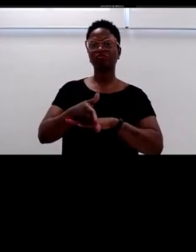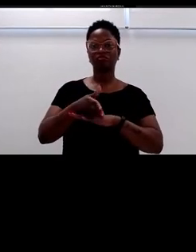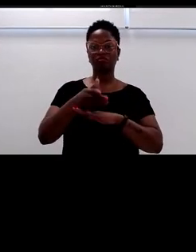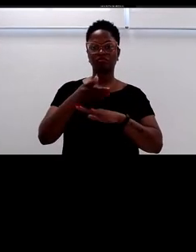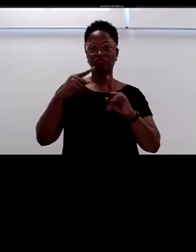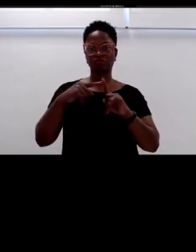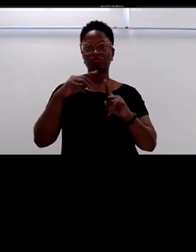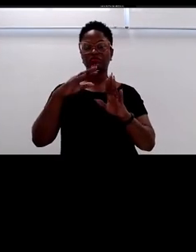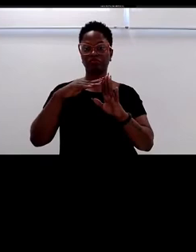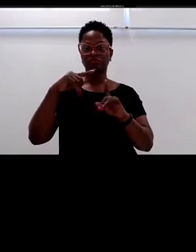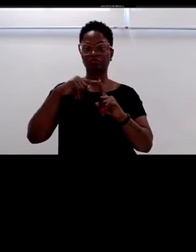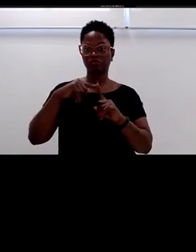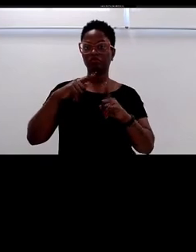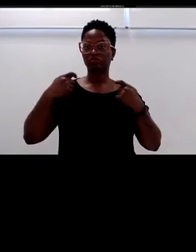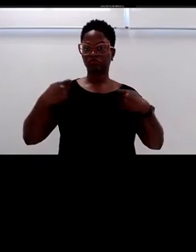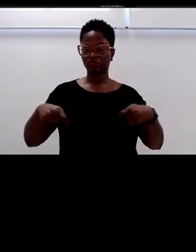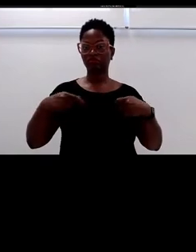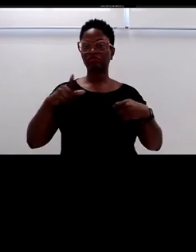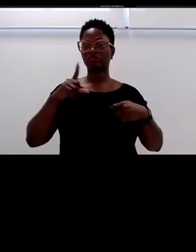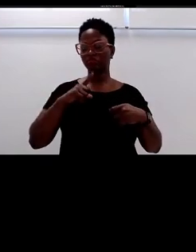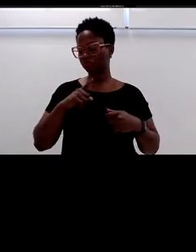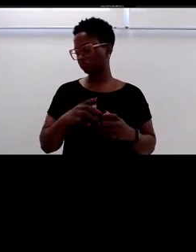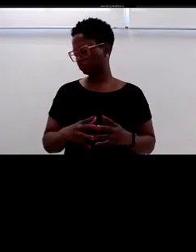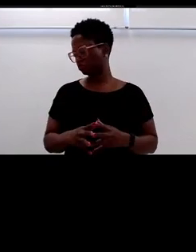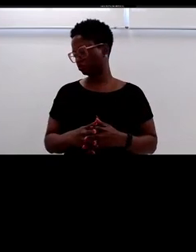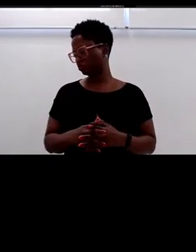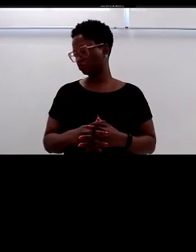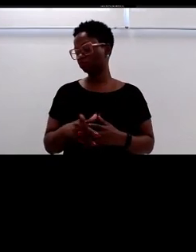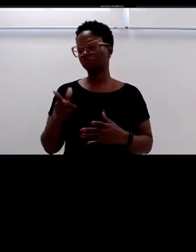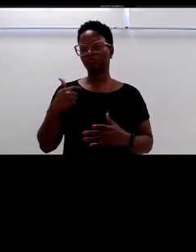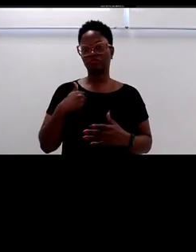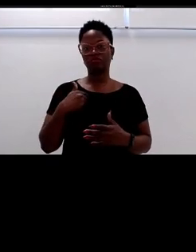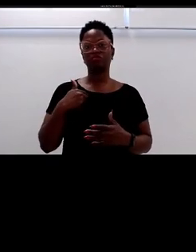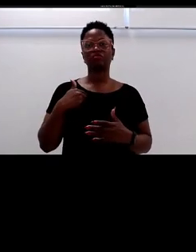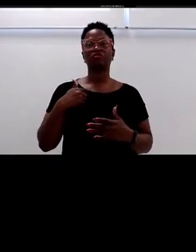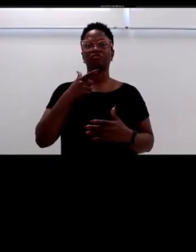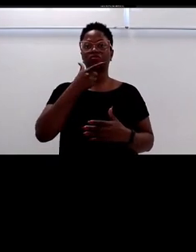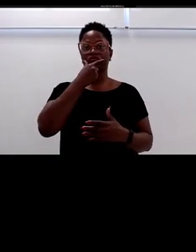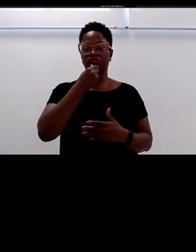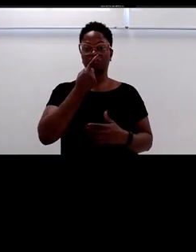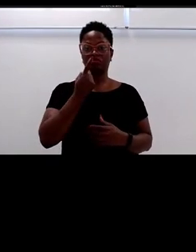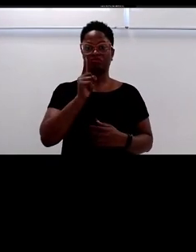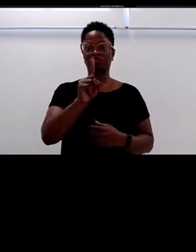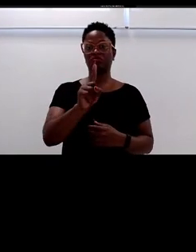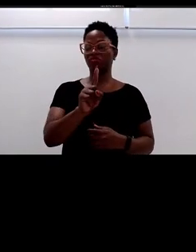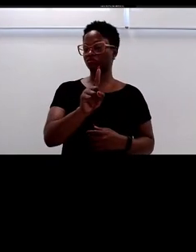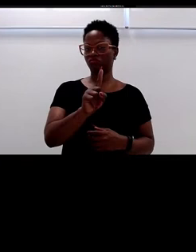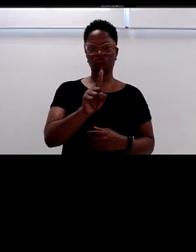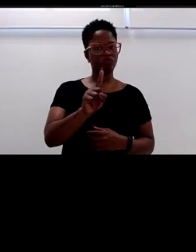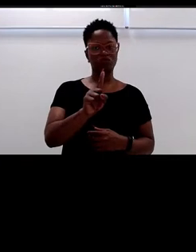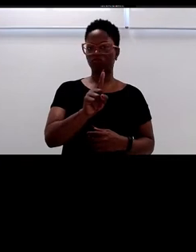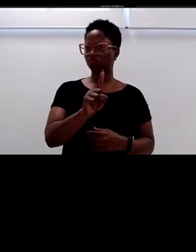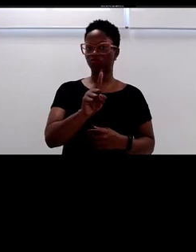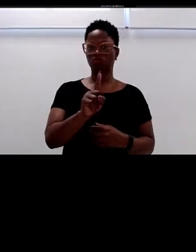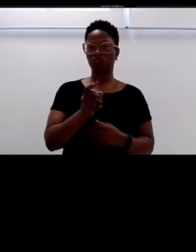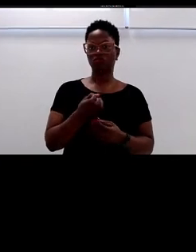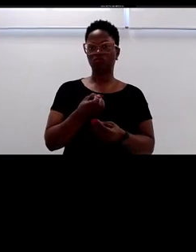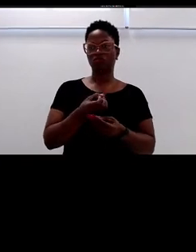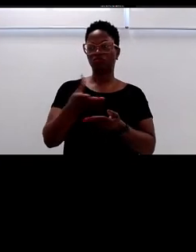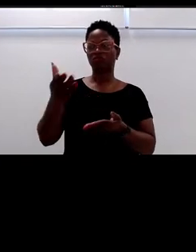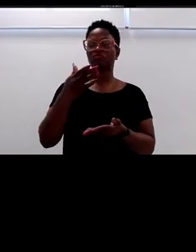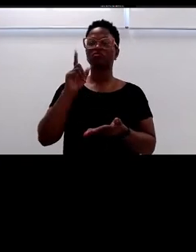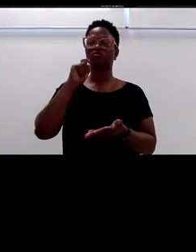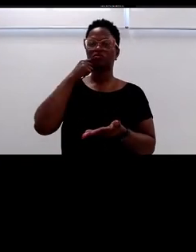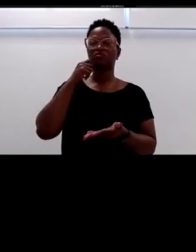porta de entrada da vista por aqui. No centro eu coloquei o menino não dando o pão e peixe para Jesus,